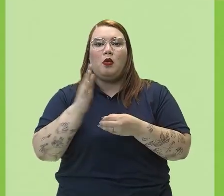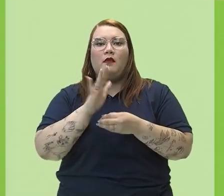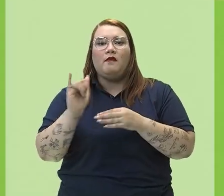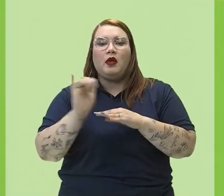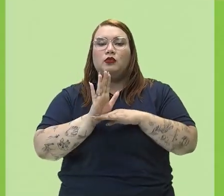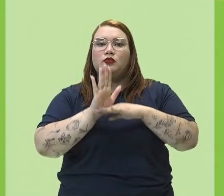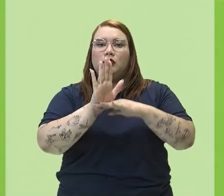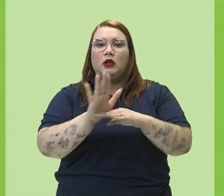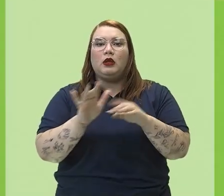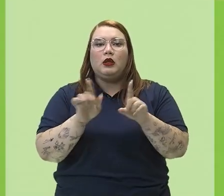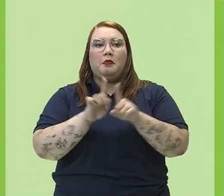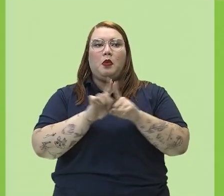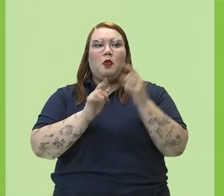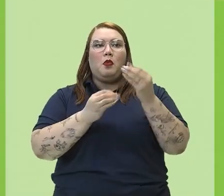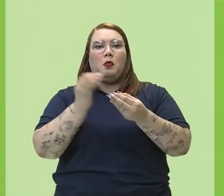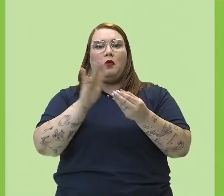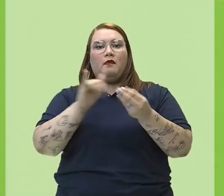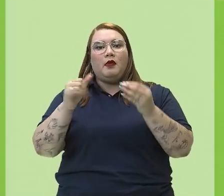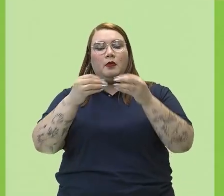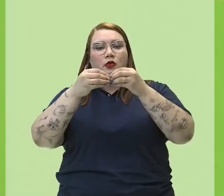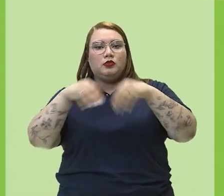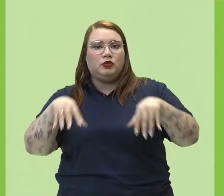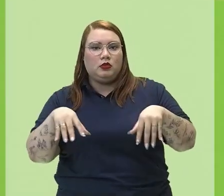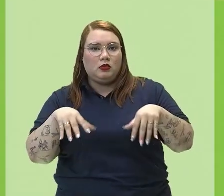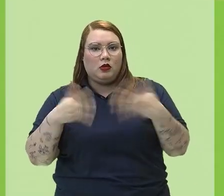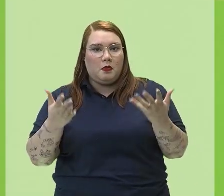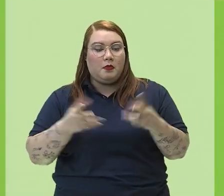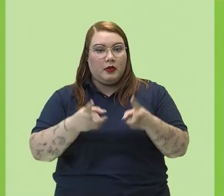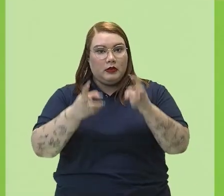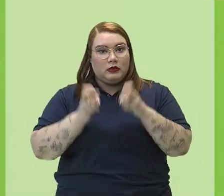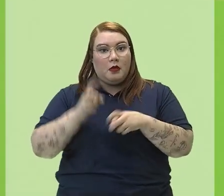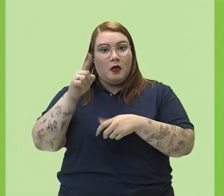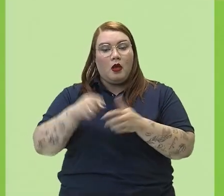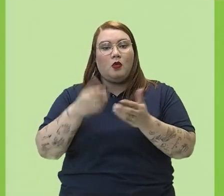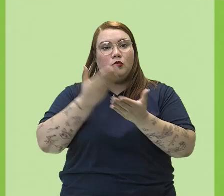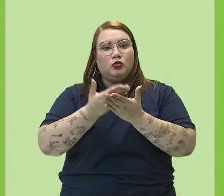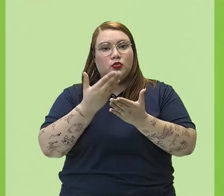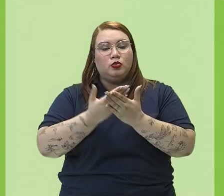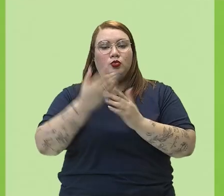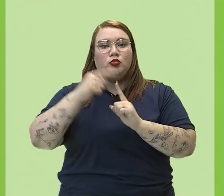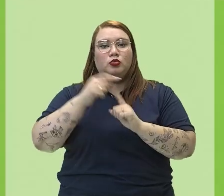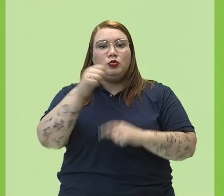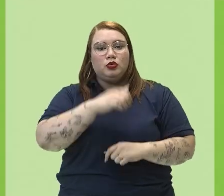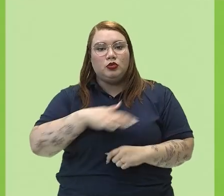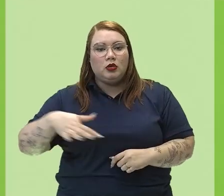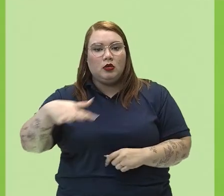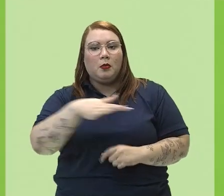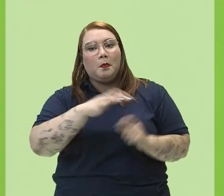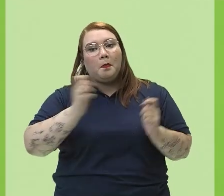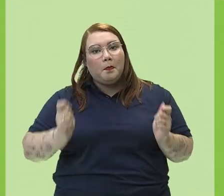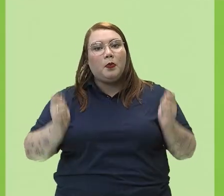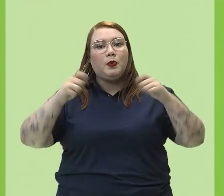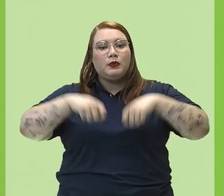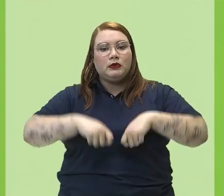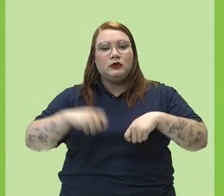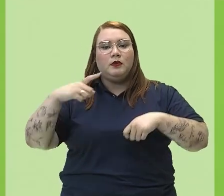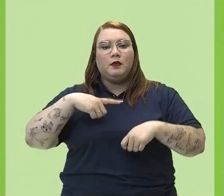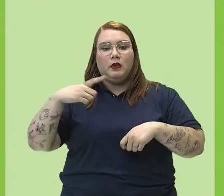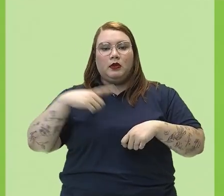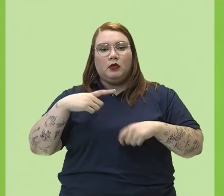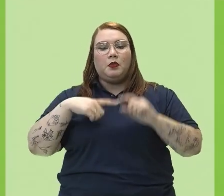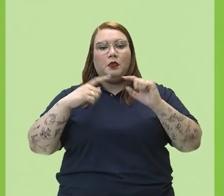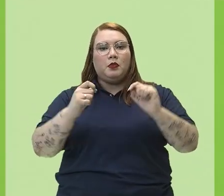de que forma ela vai prejudicar. Né? Observe que é um estudo no geral para que, sim, seja possível, né, realizar